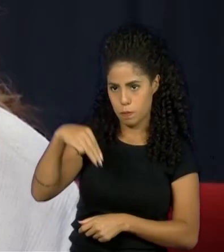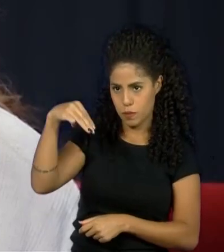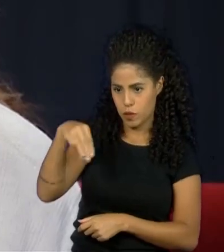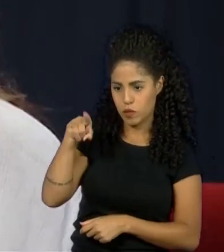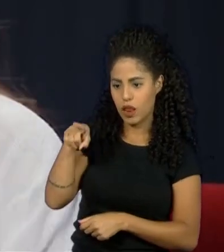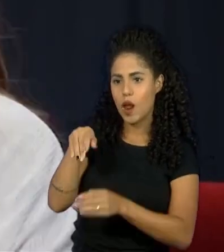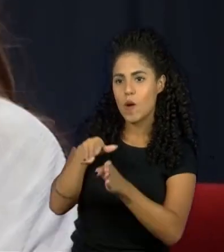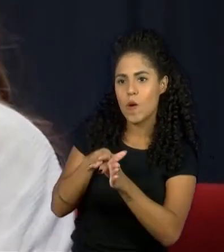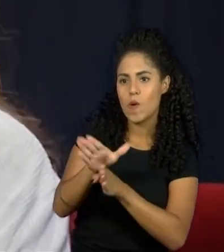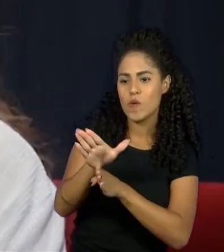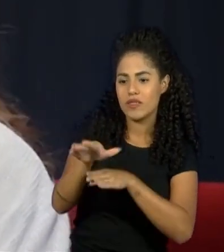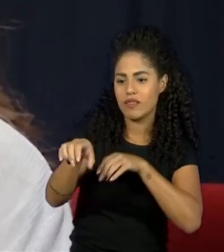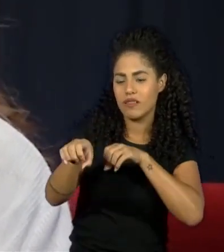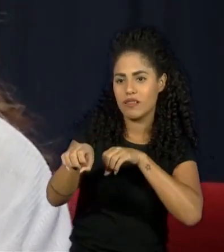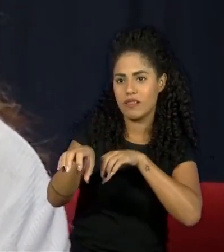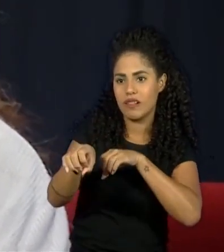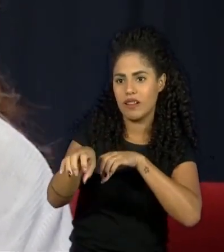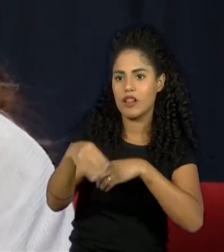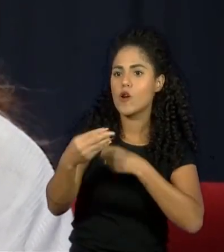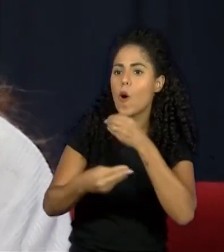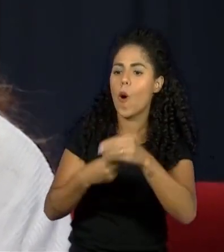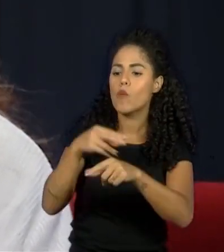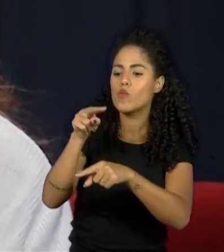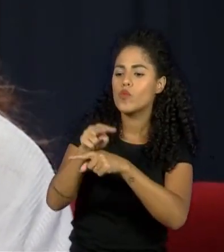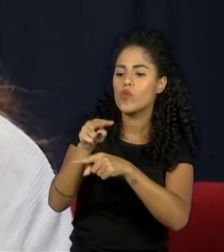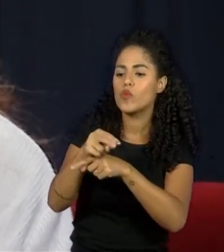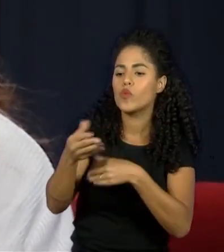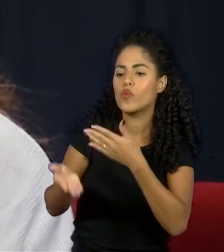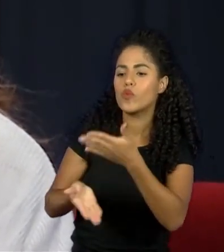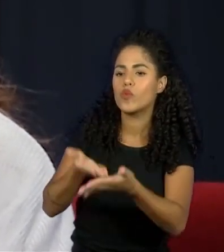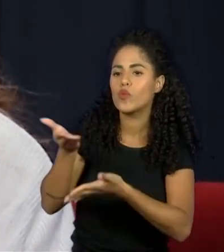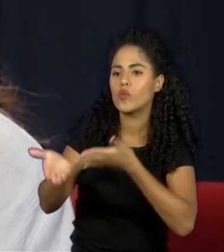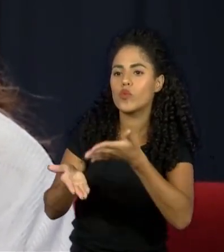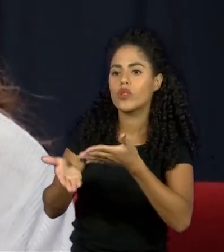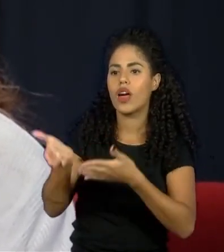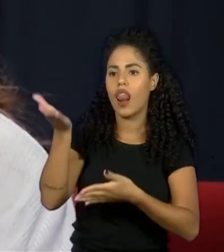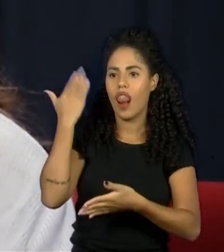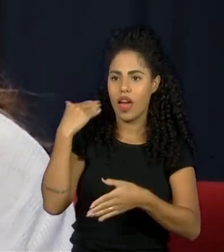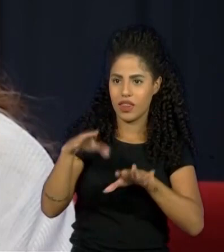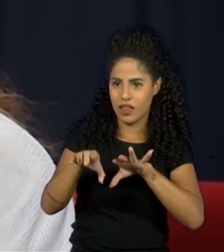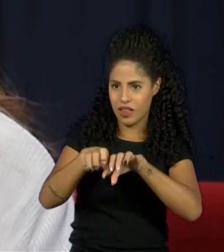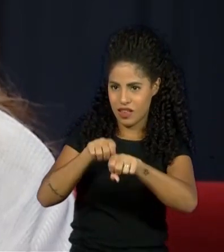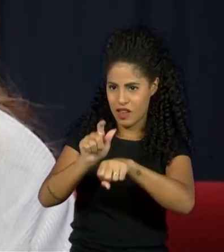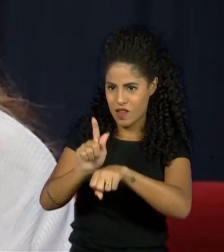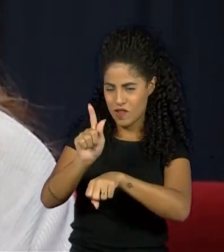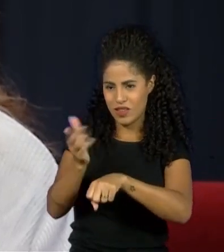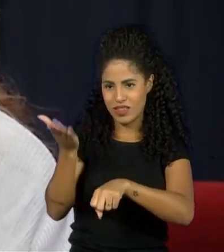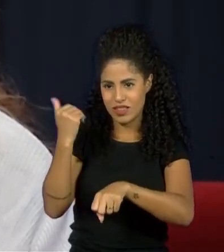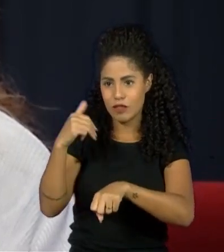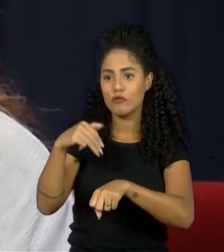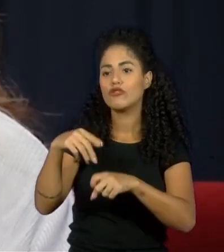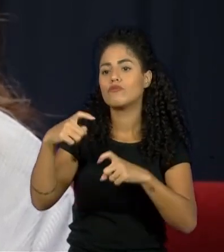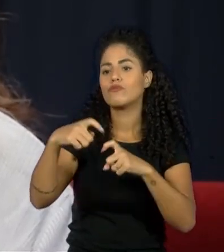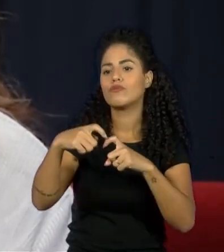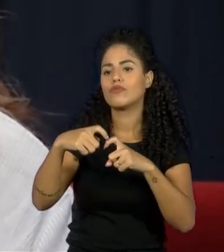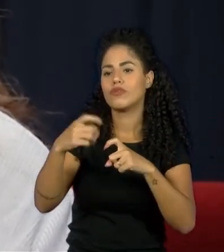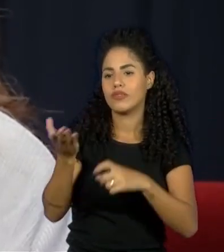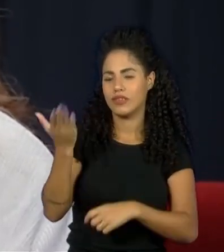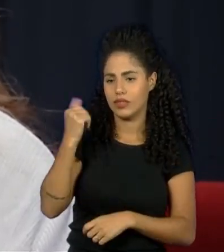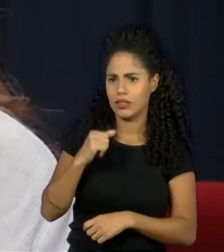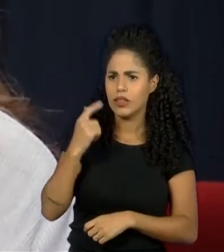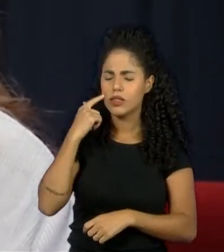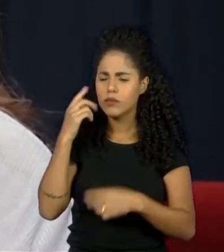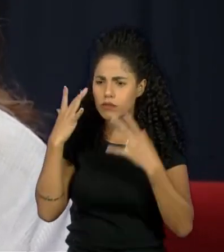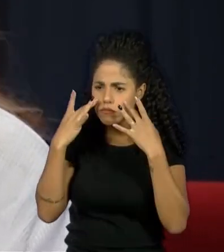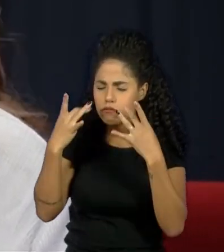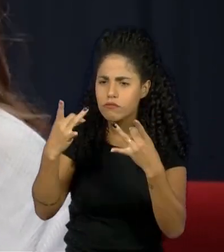para falar sobre a importância dos cuidados paliativos no ensino da graduação de medicina os conselheiros me ouviram o que